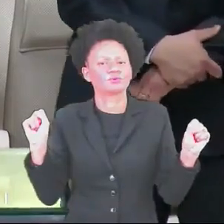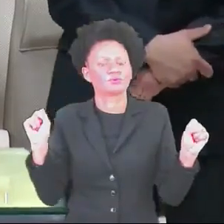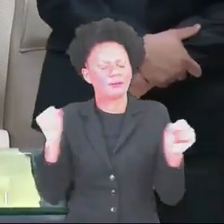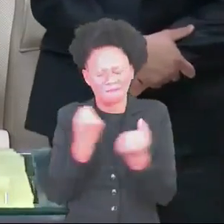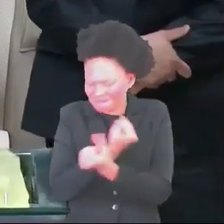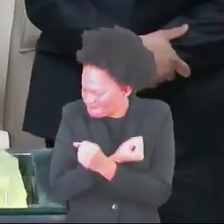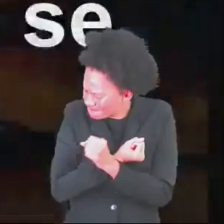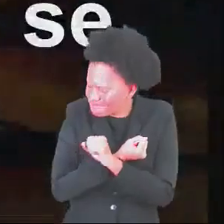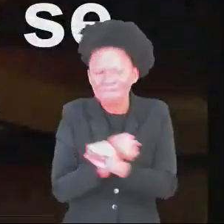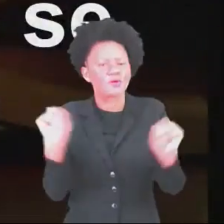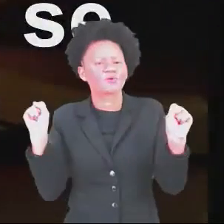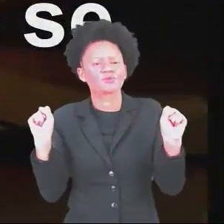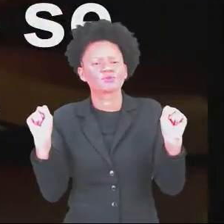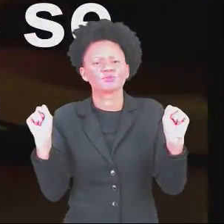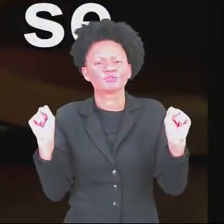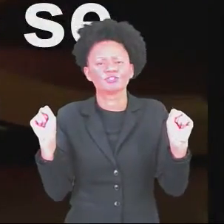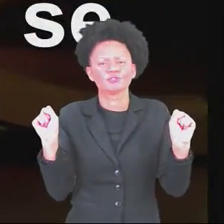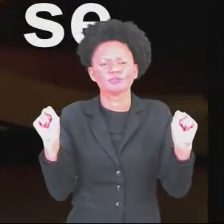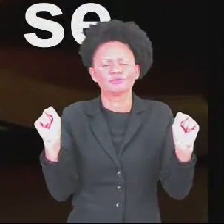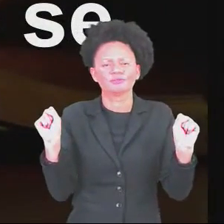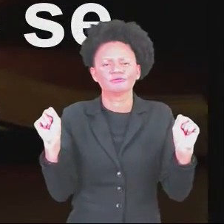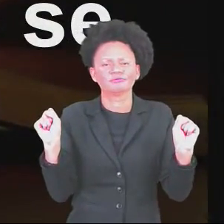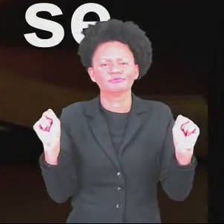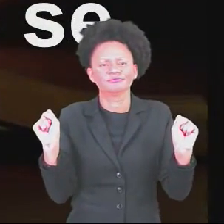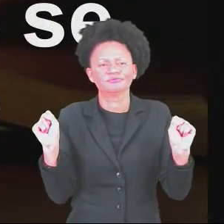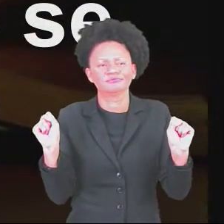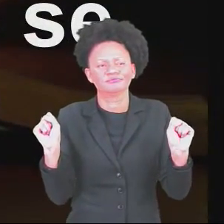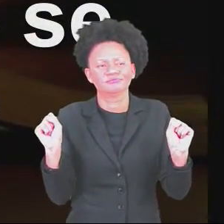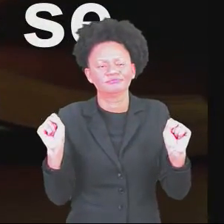É impossível.